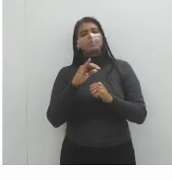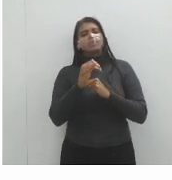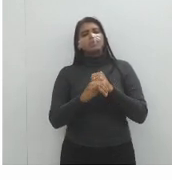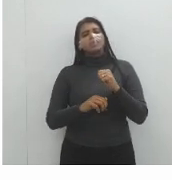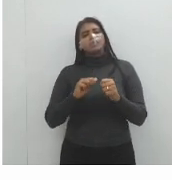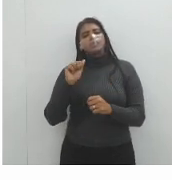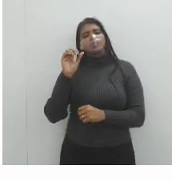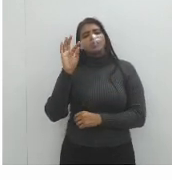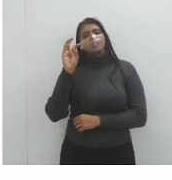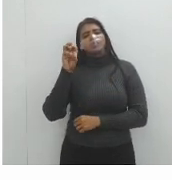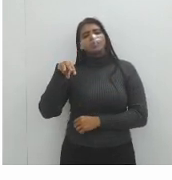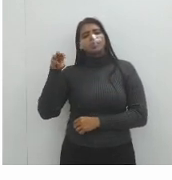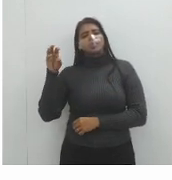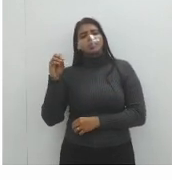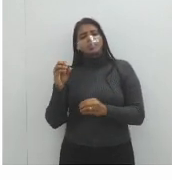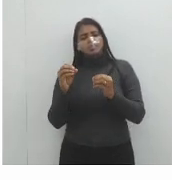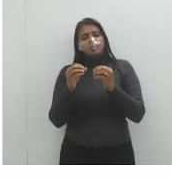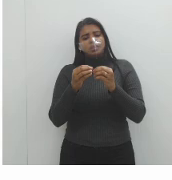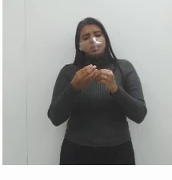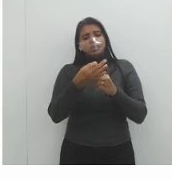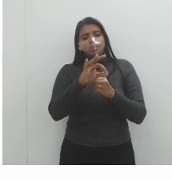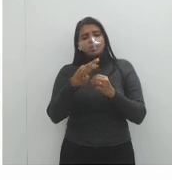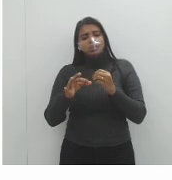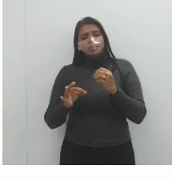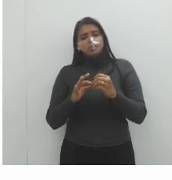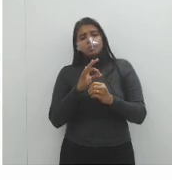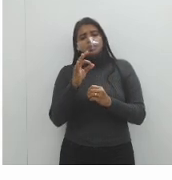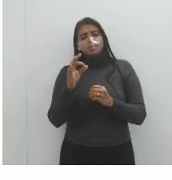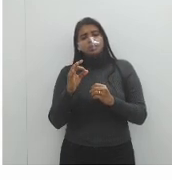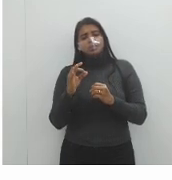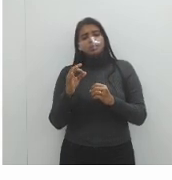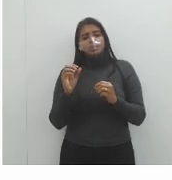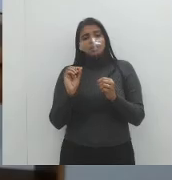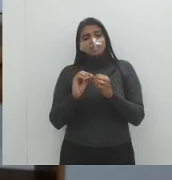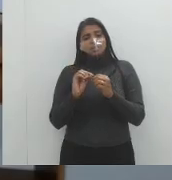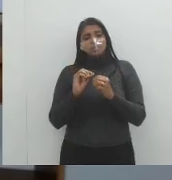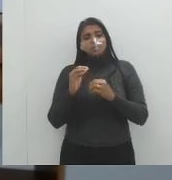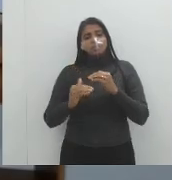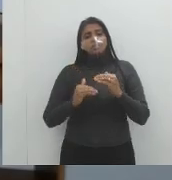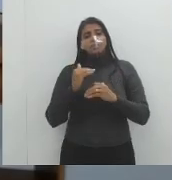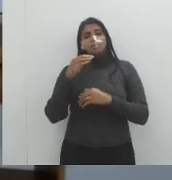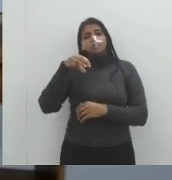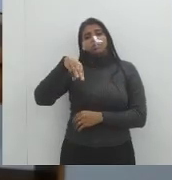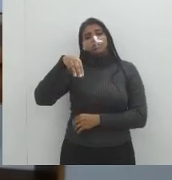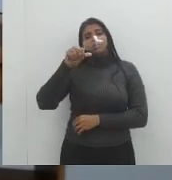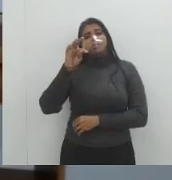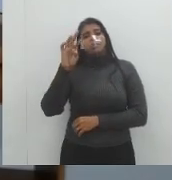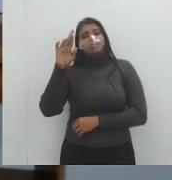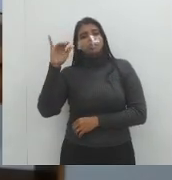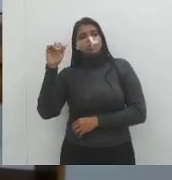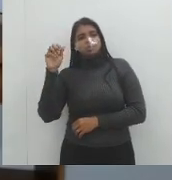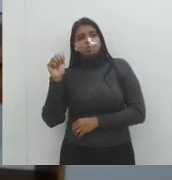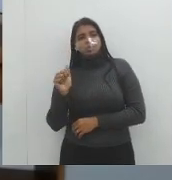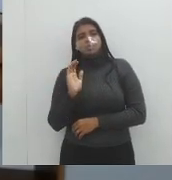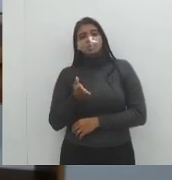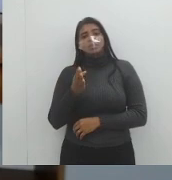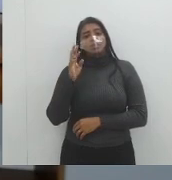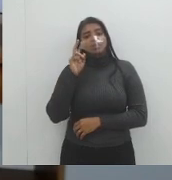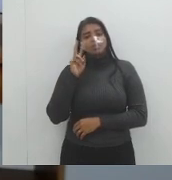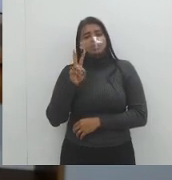átomo é a partícula que constitui a matéria, né? Vimos aqueles modelos atômicos e